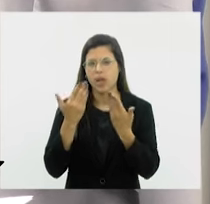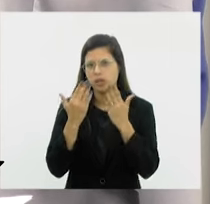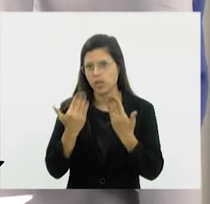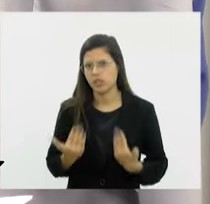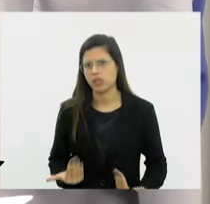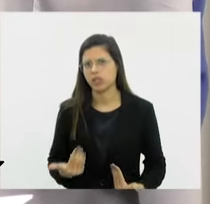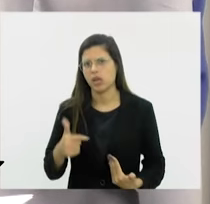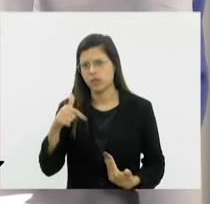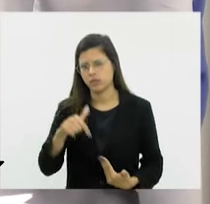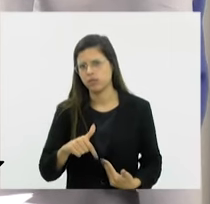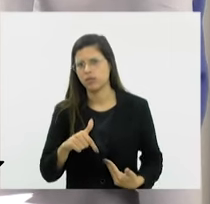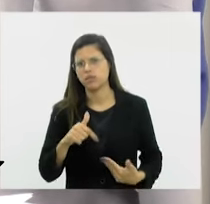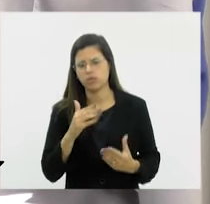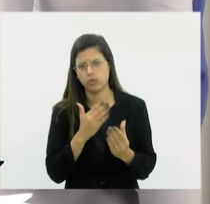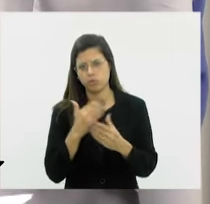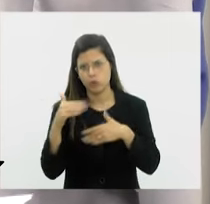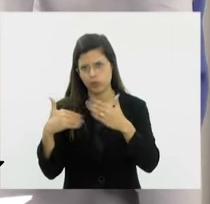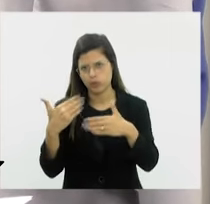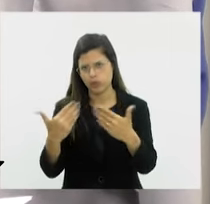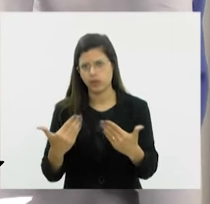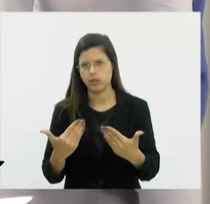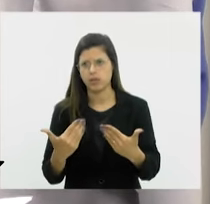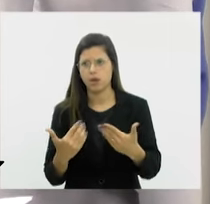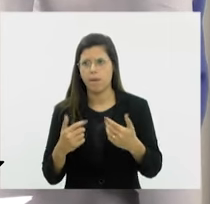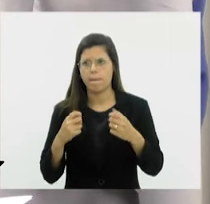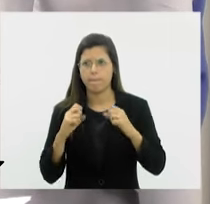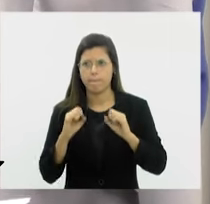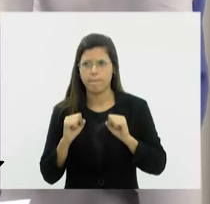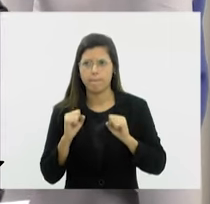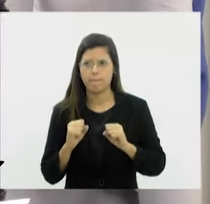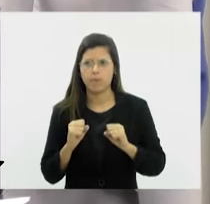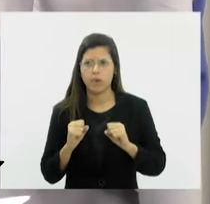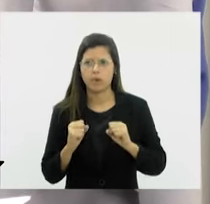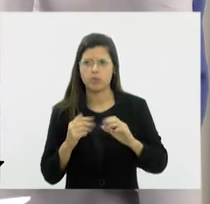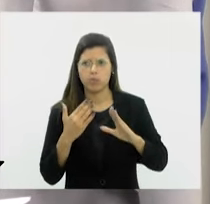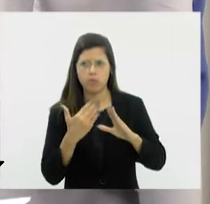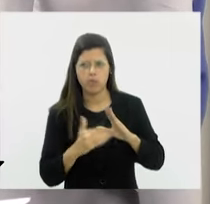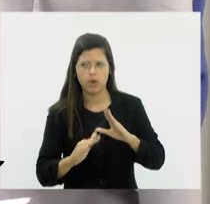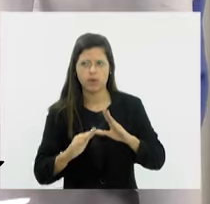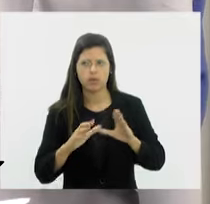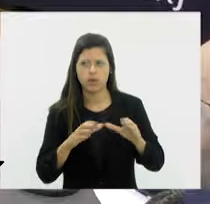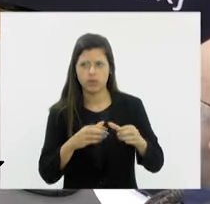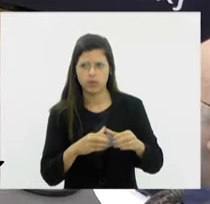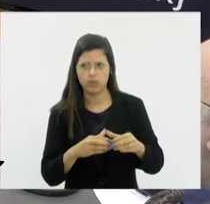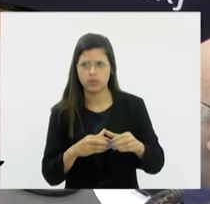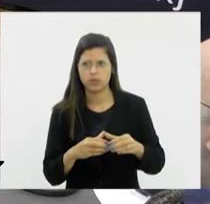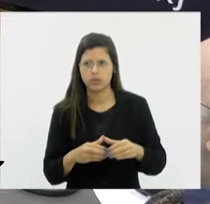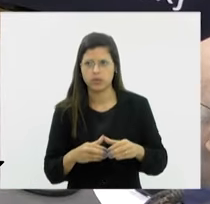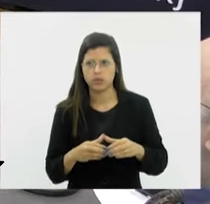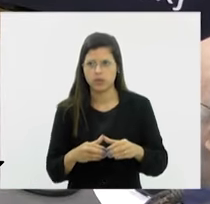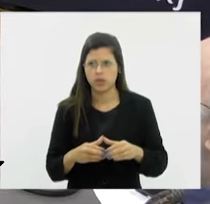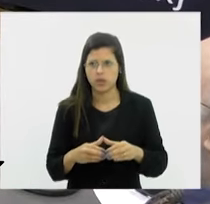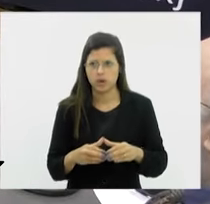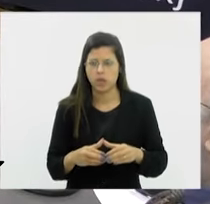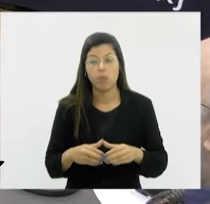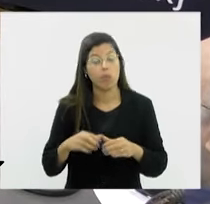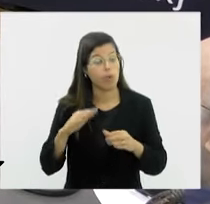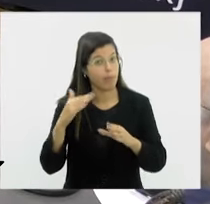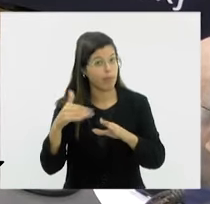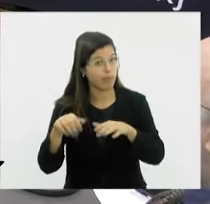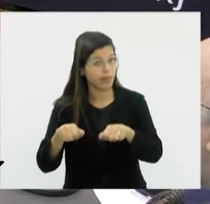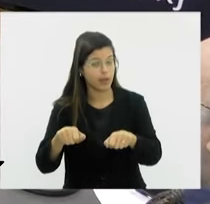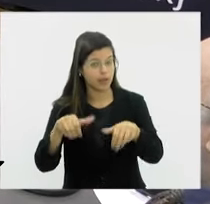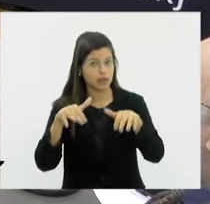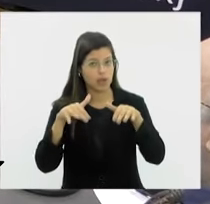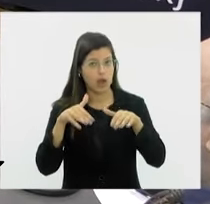aqui fazer na ata que houve essa verificação, para a comissão para fazer um substitutivo. E reencaminhar para o plenário